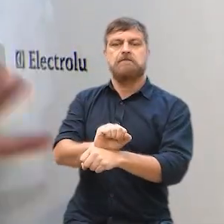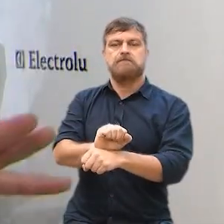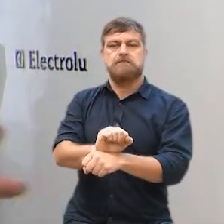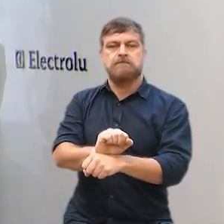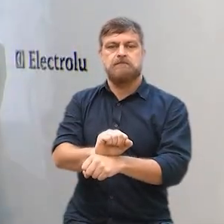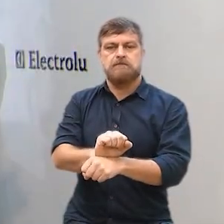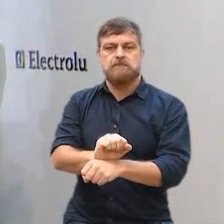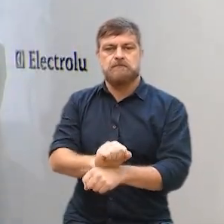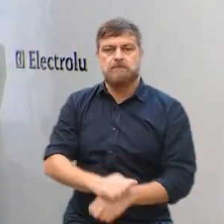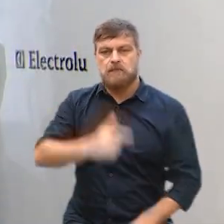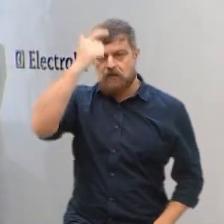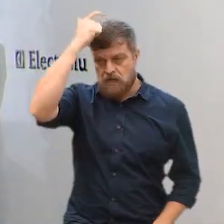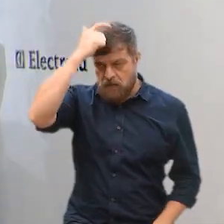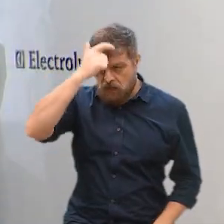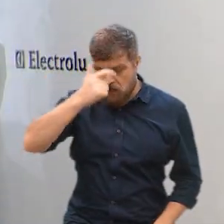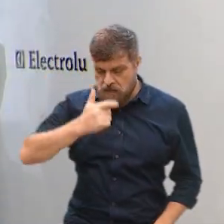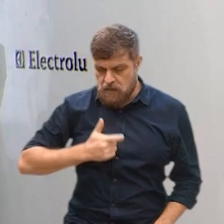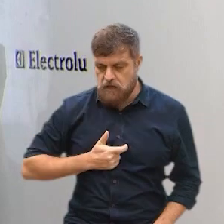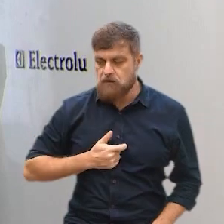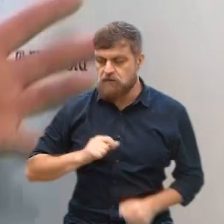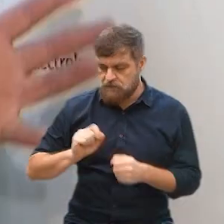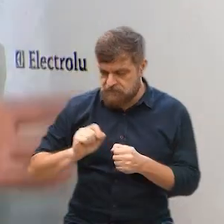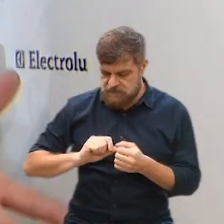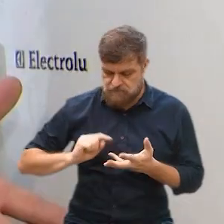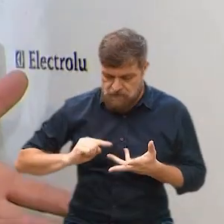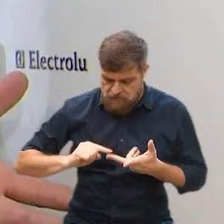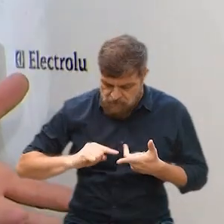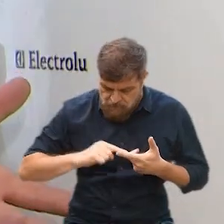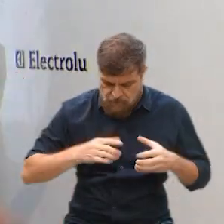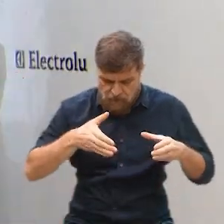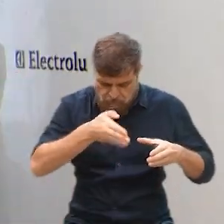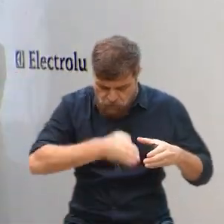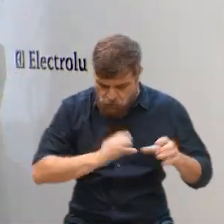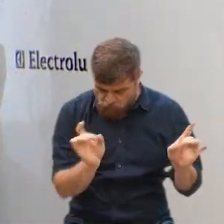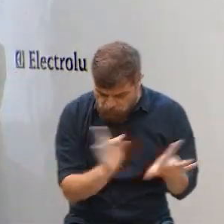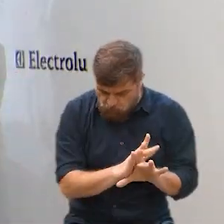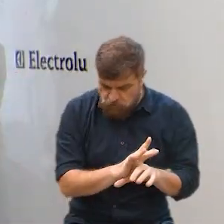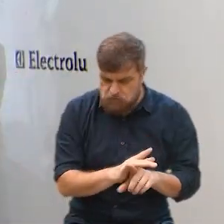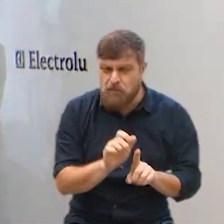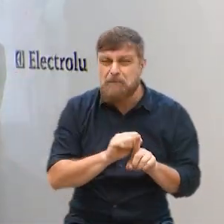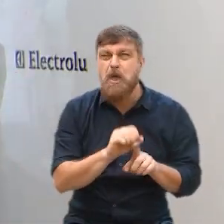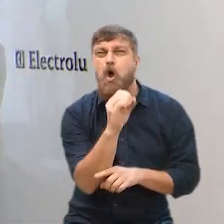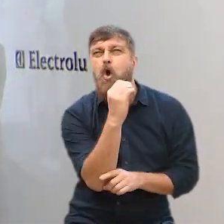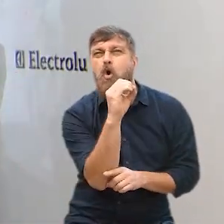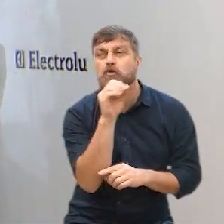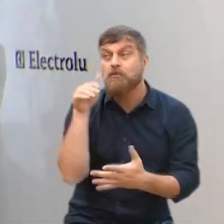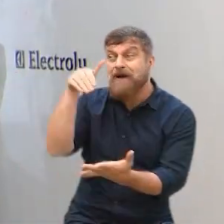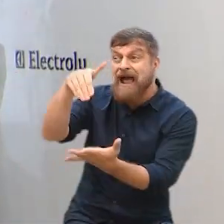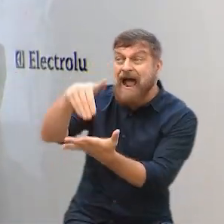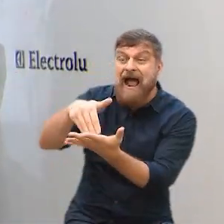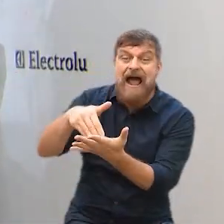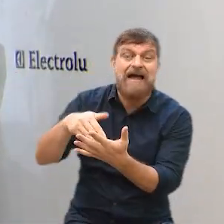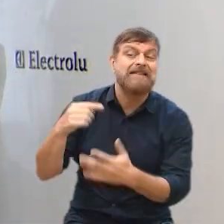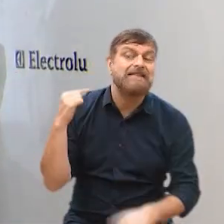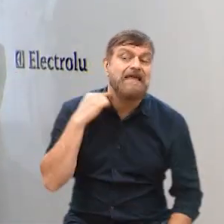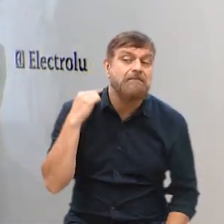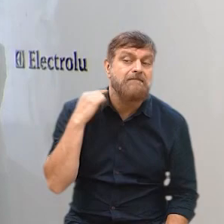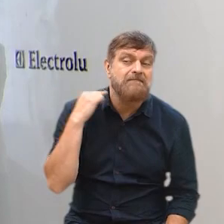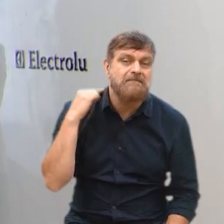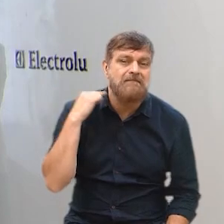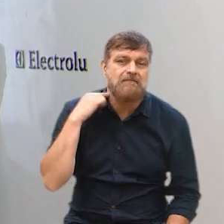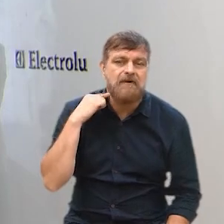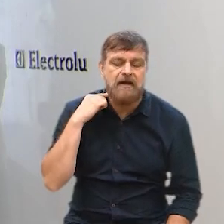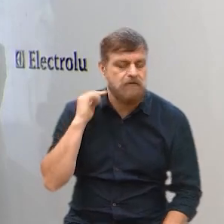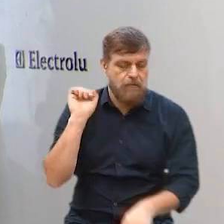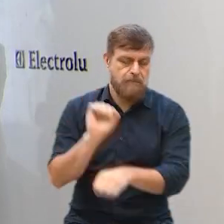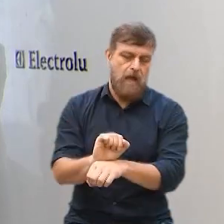cumprir com todas as encomendas que eu tinha. Isso foi em outubro, eu parei até maio do ano